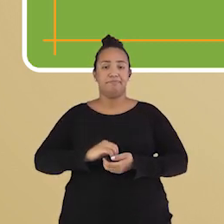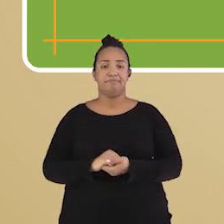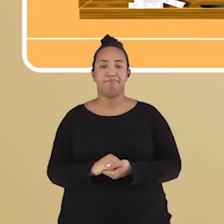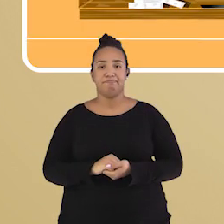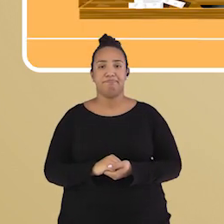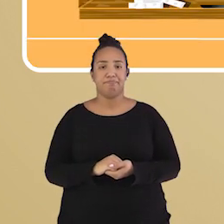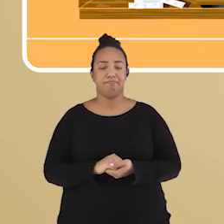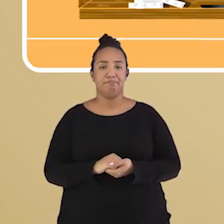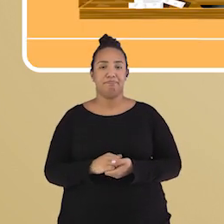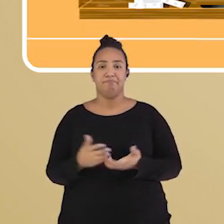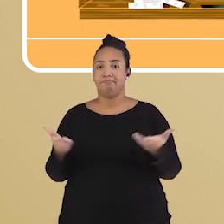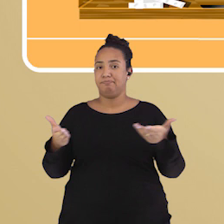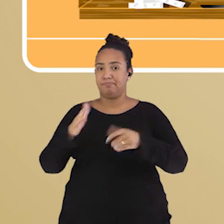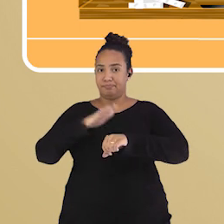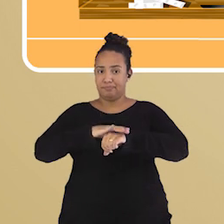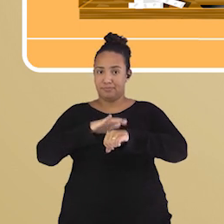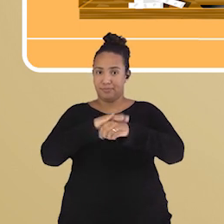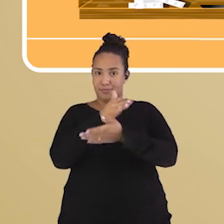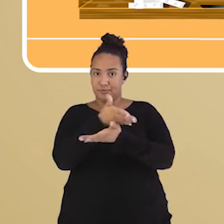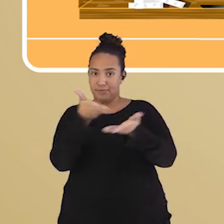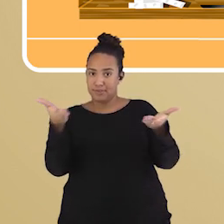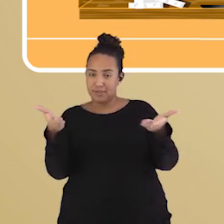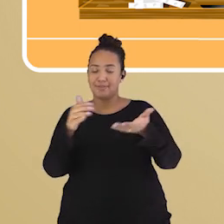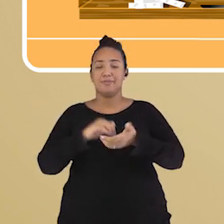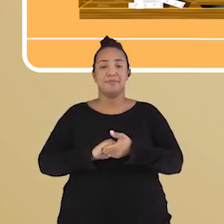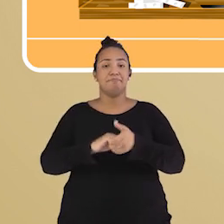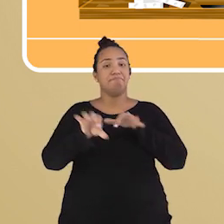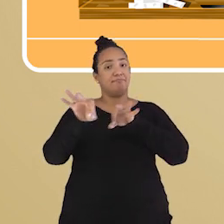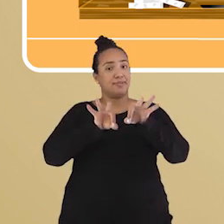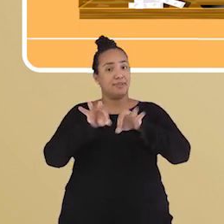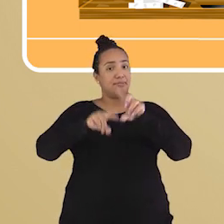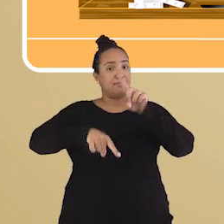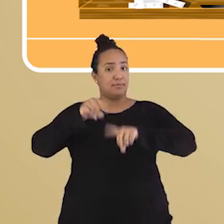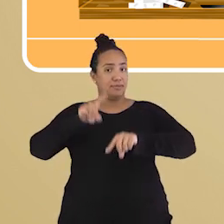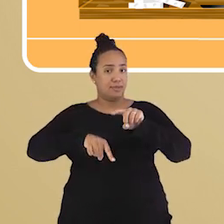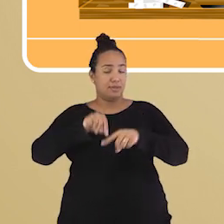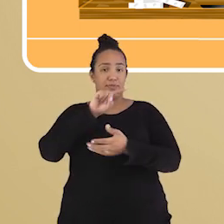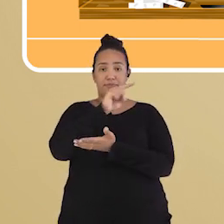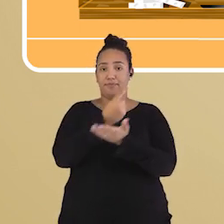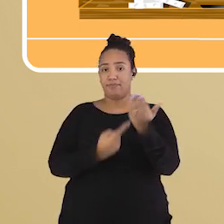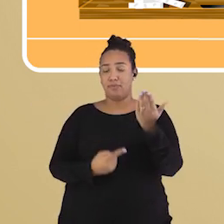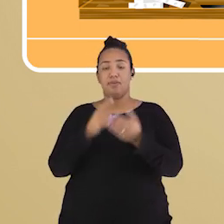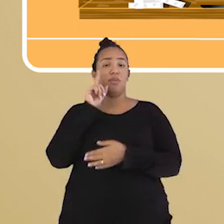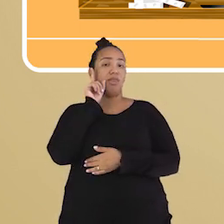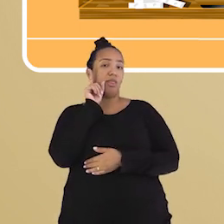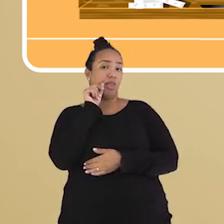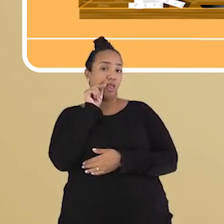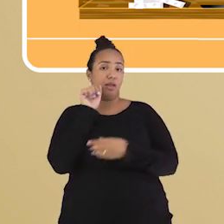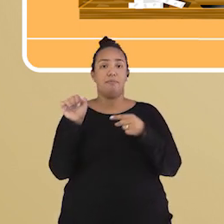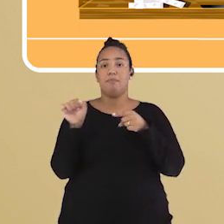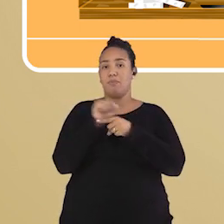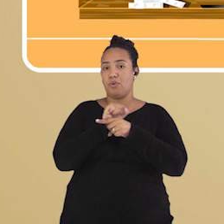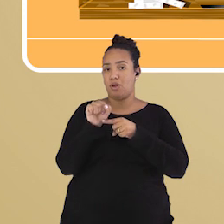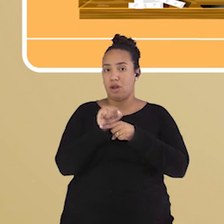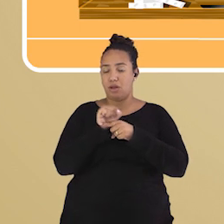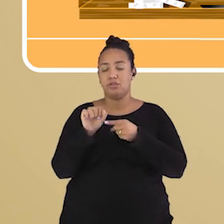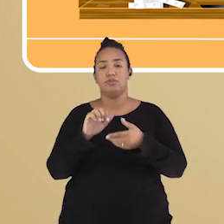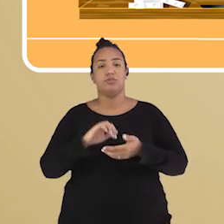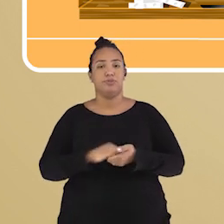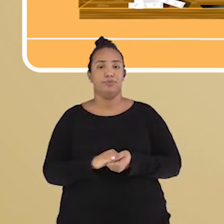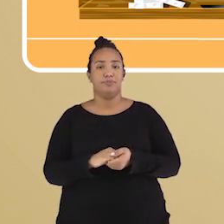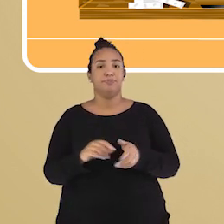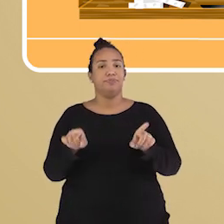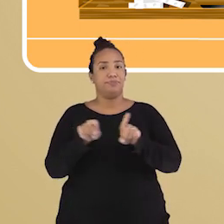externos. Agora é com você. Pegue seu material, caderno, lápis e borracha e